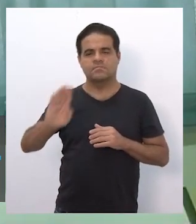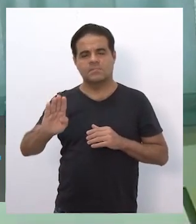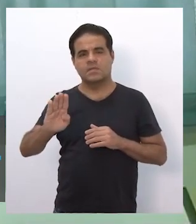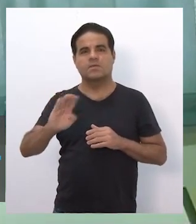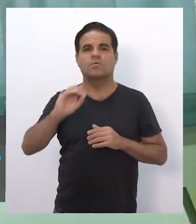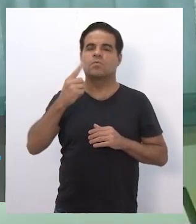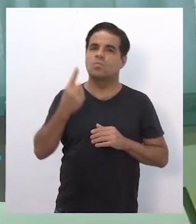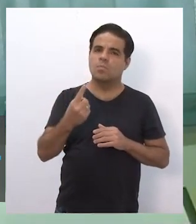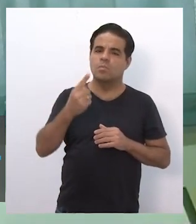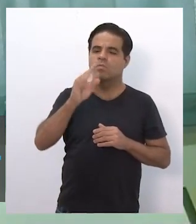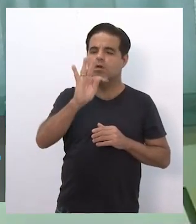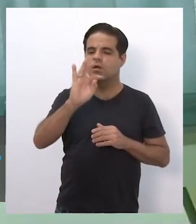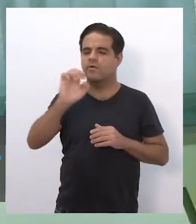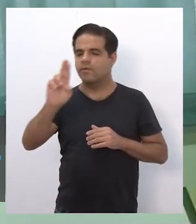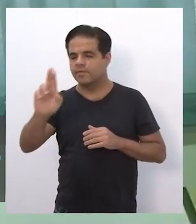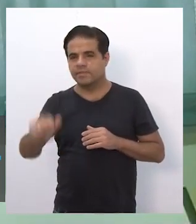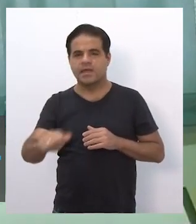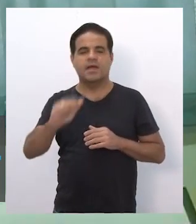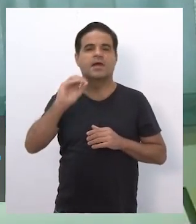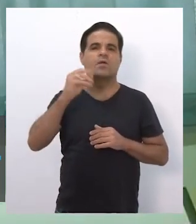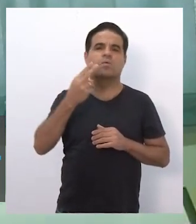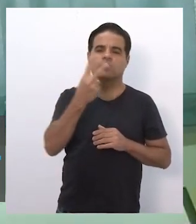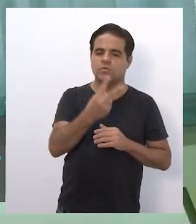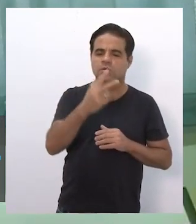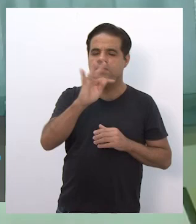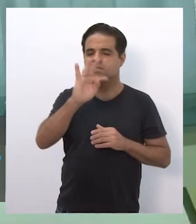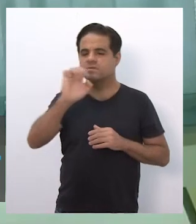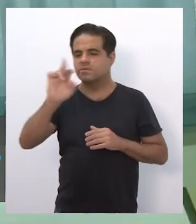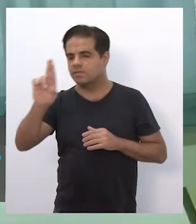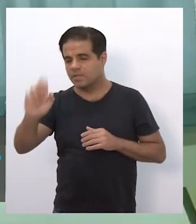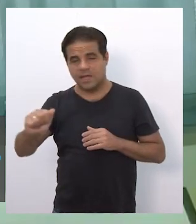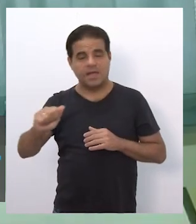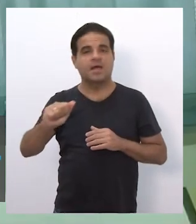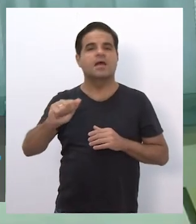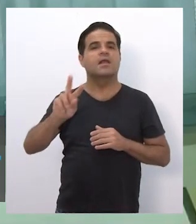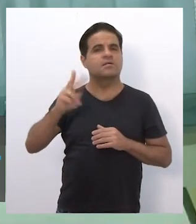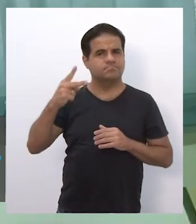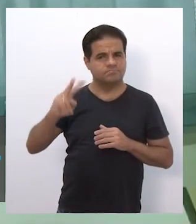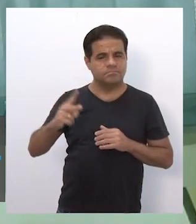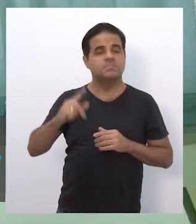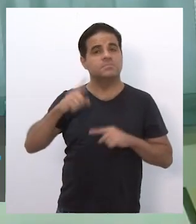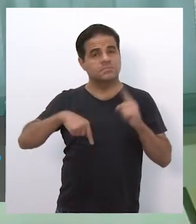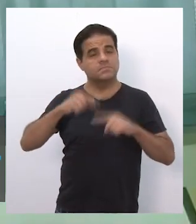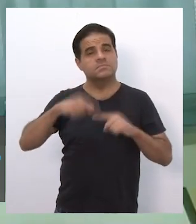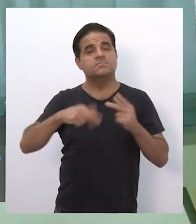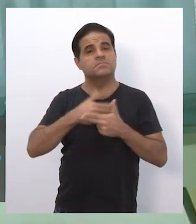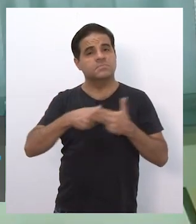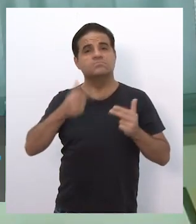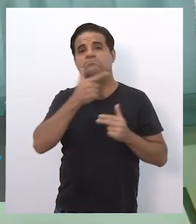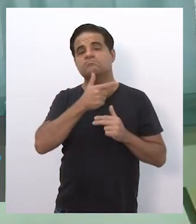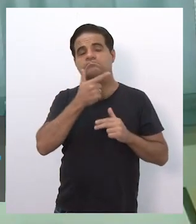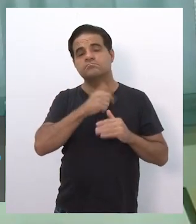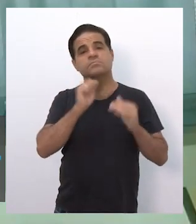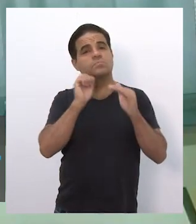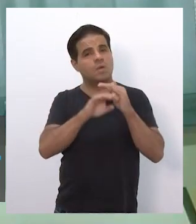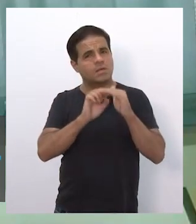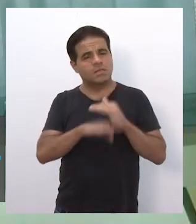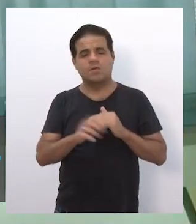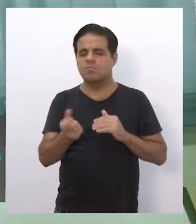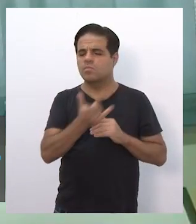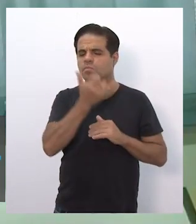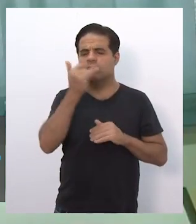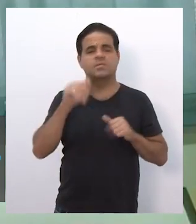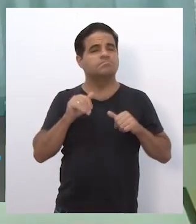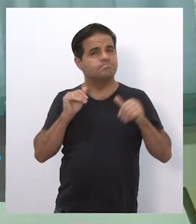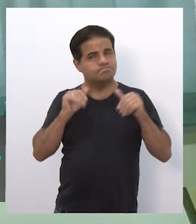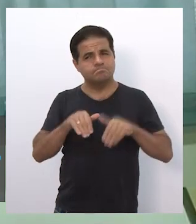1 terabyte ou 2 terabytes, vamos falar assim, que são equipamentos que conseguem guardar uma quantidade muito grande de